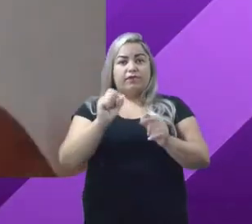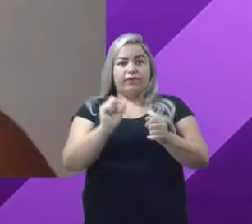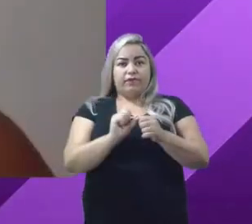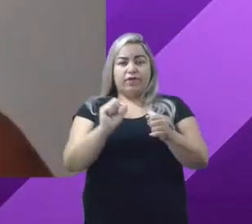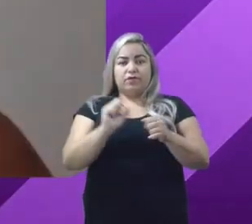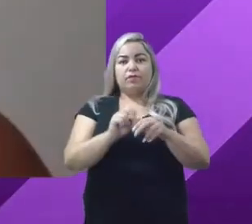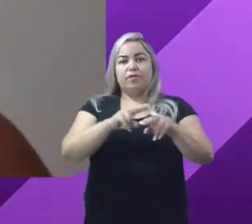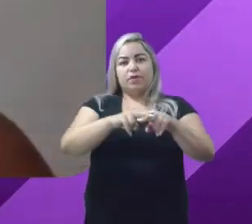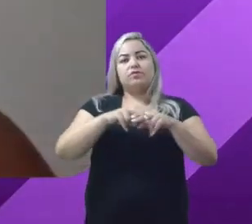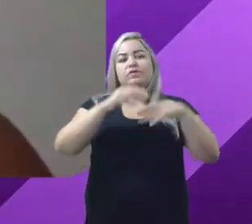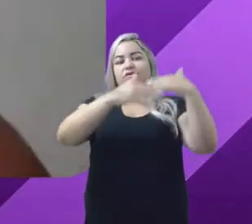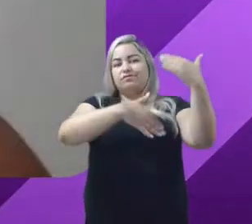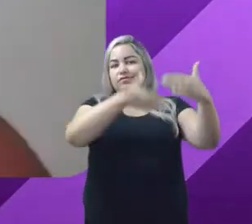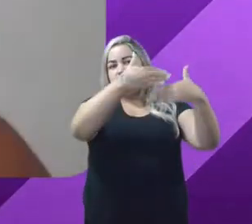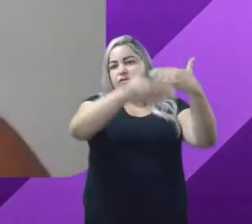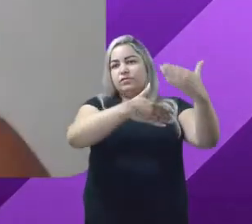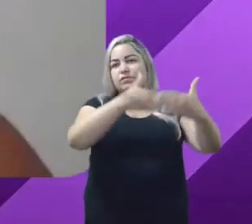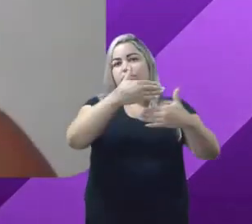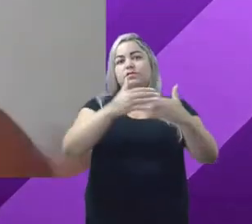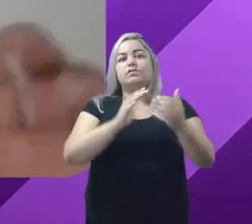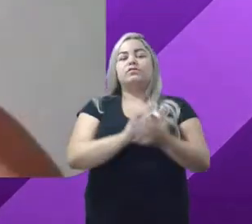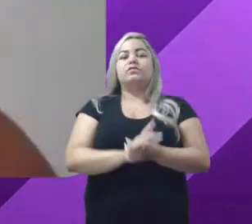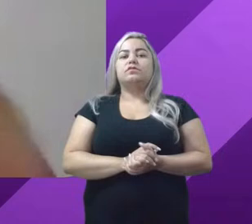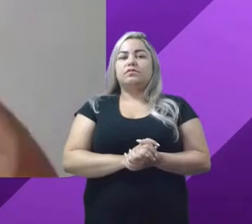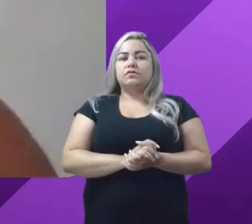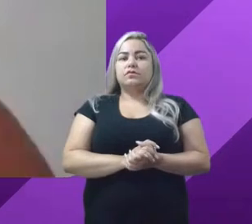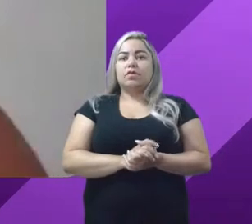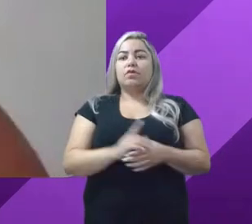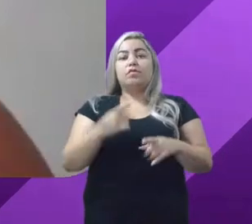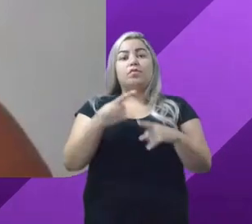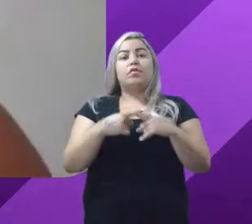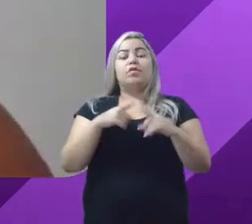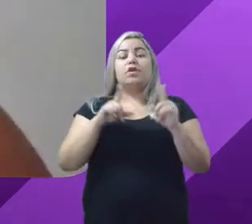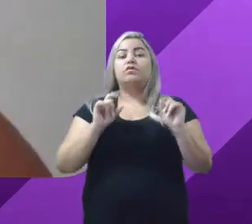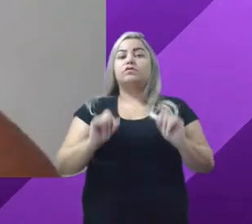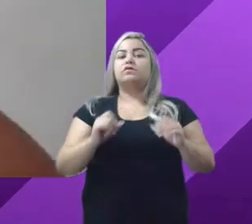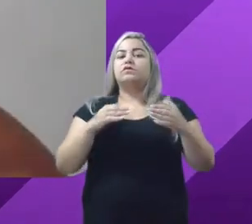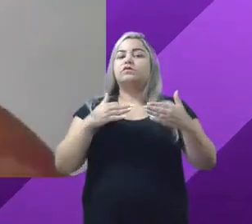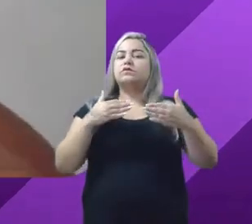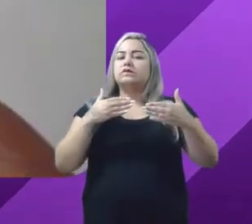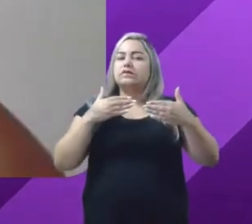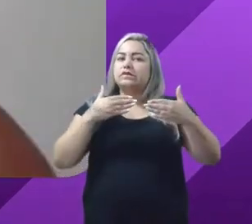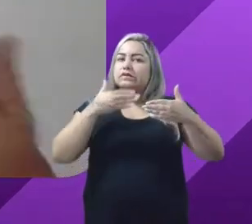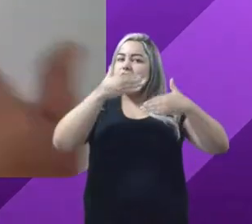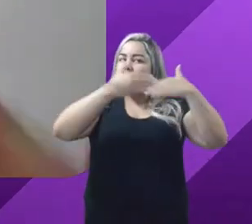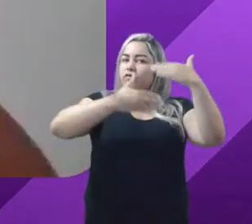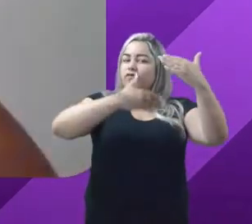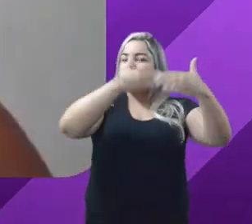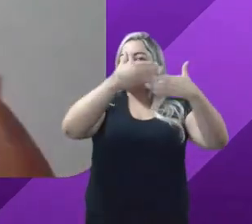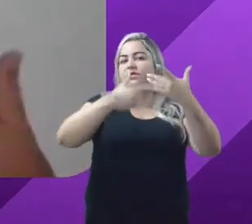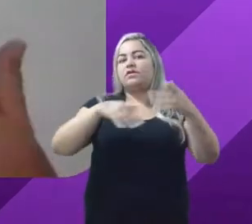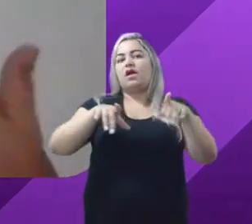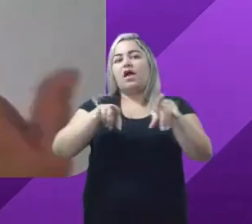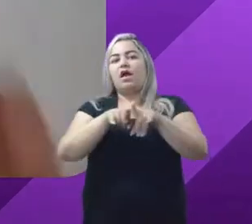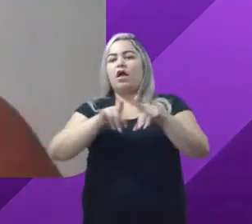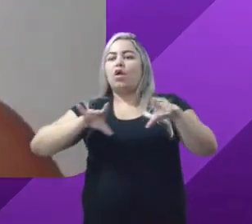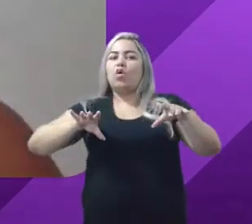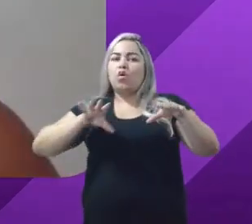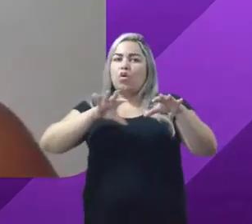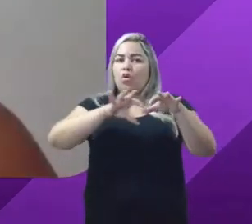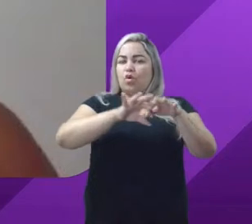pelo desenvolvimento e pelo progresso. Porque o desenvolvimento e o progresso, eles têm